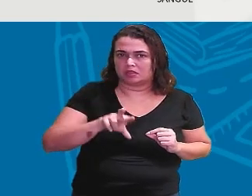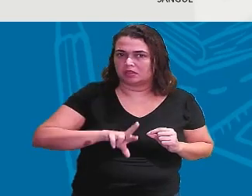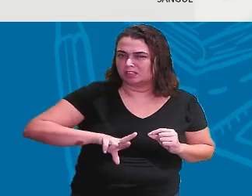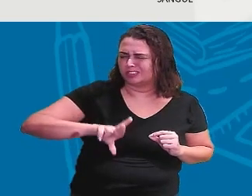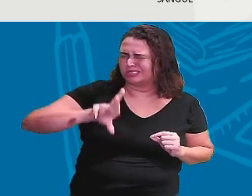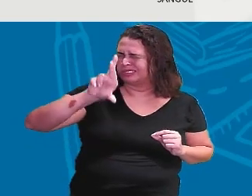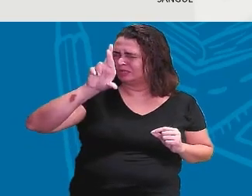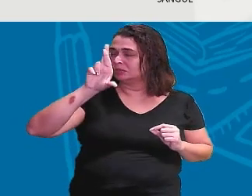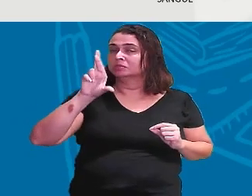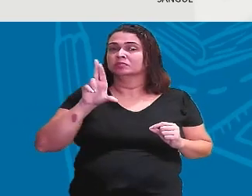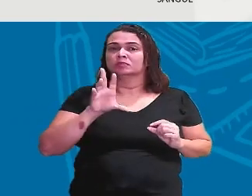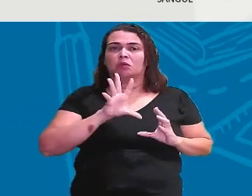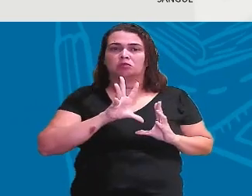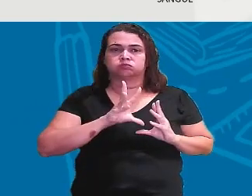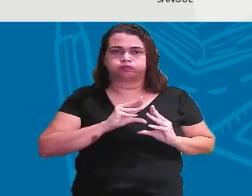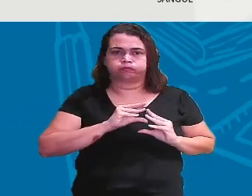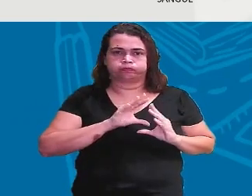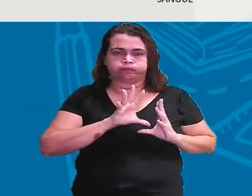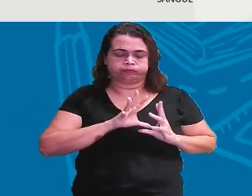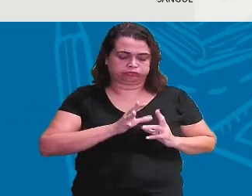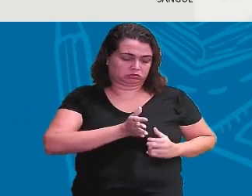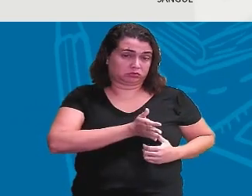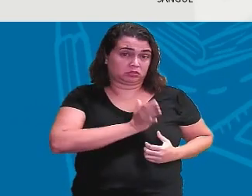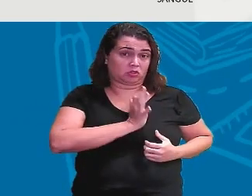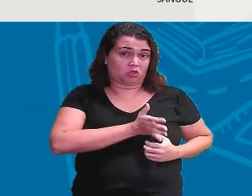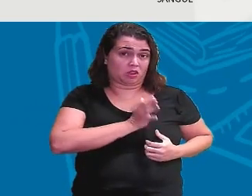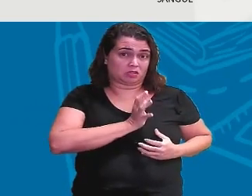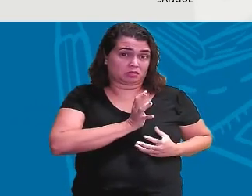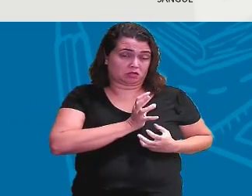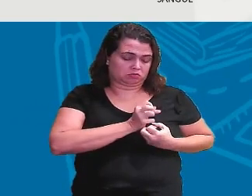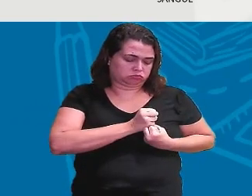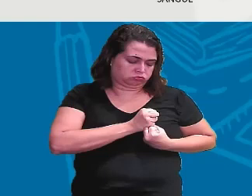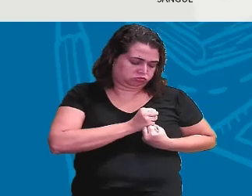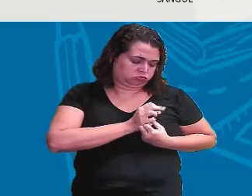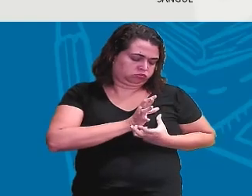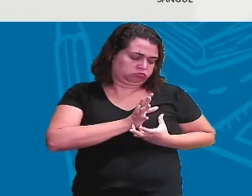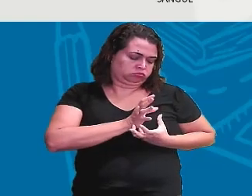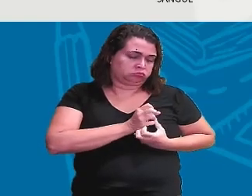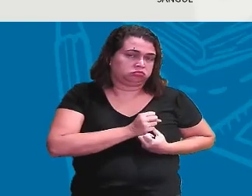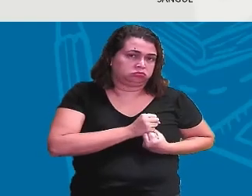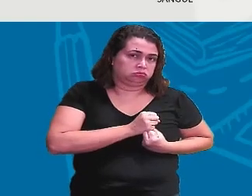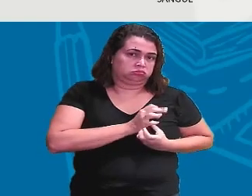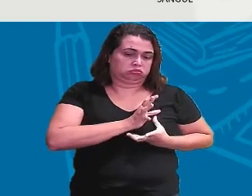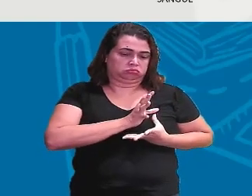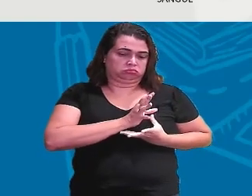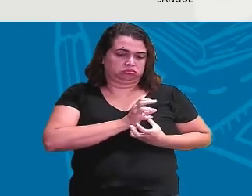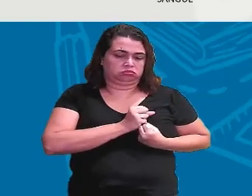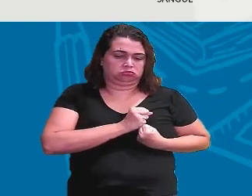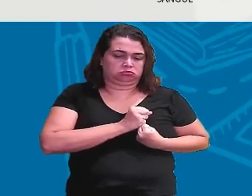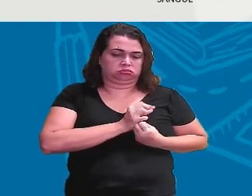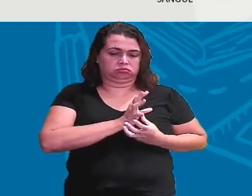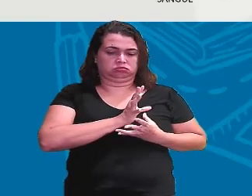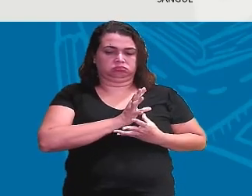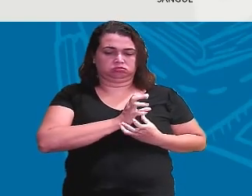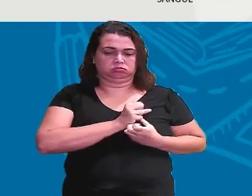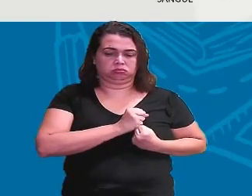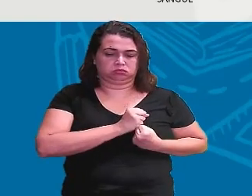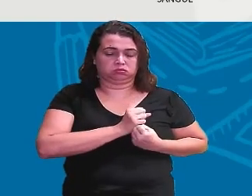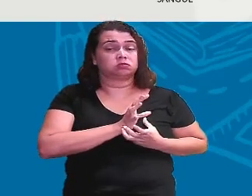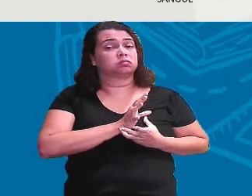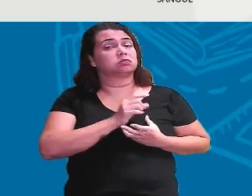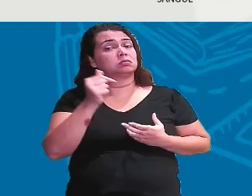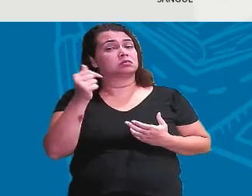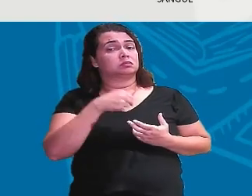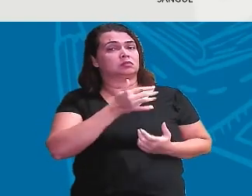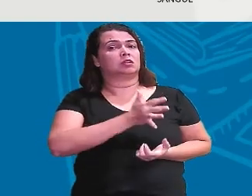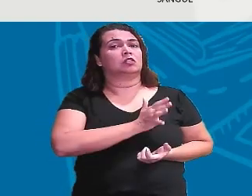bomba muscular é o nosso coração, é conhecido como o nosso coração, tá certo? Esse nosso